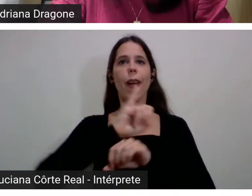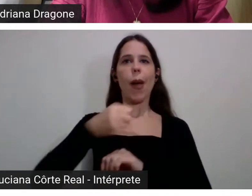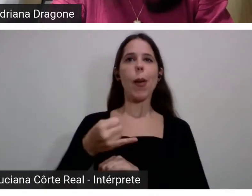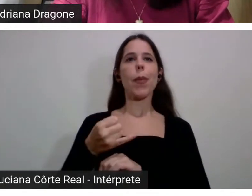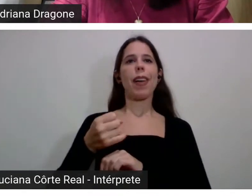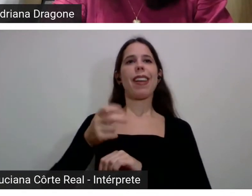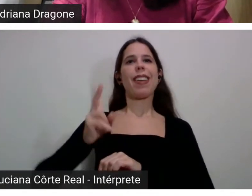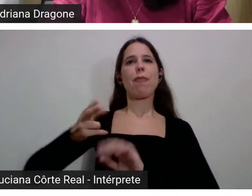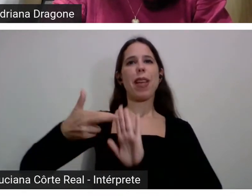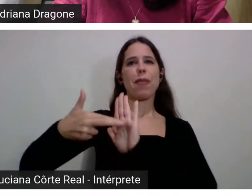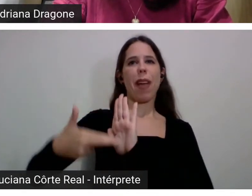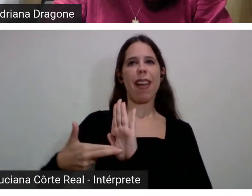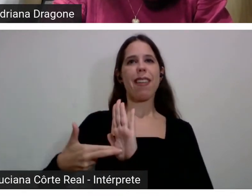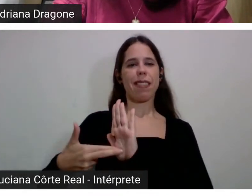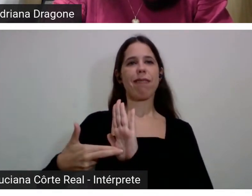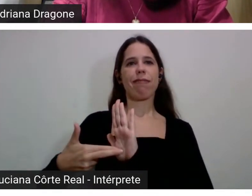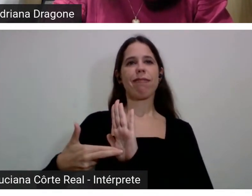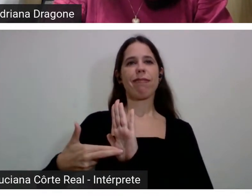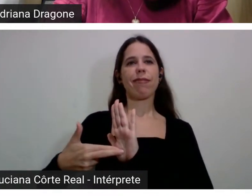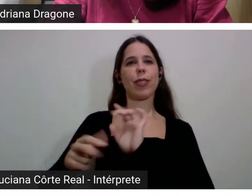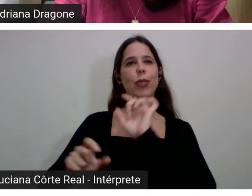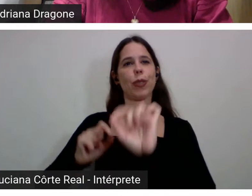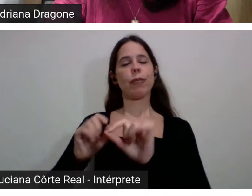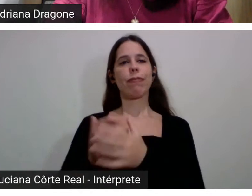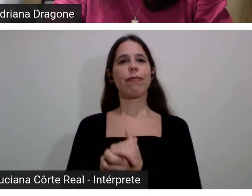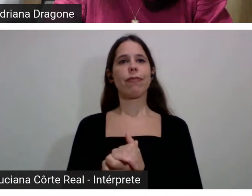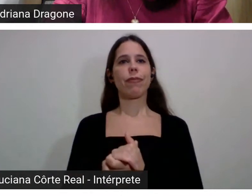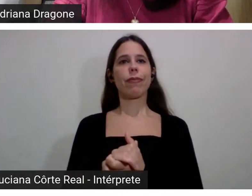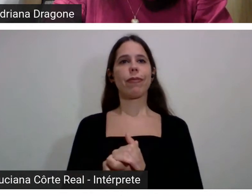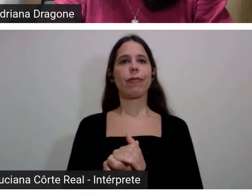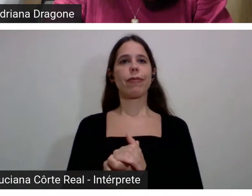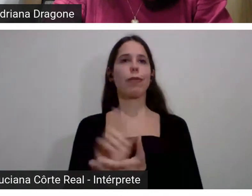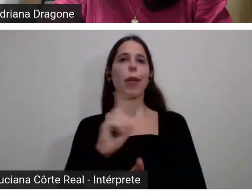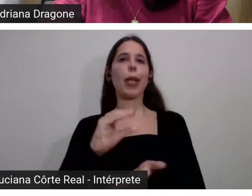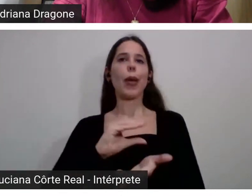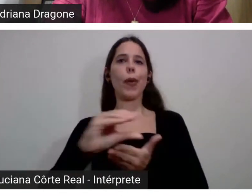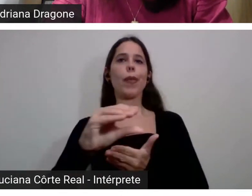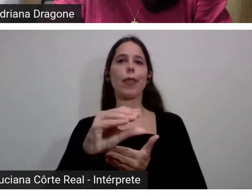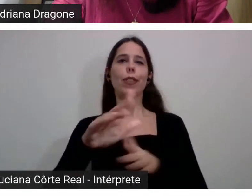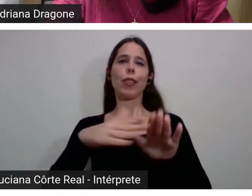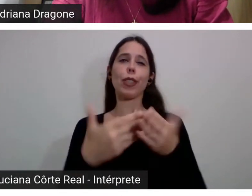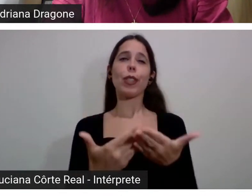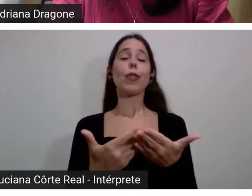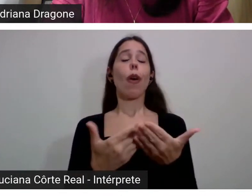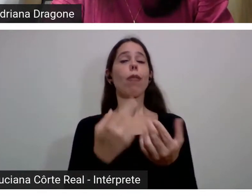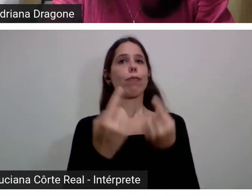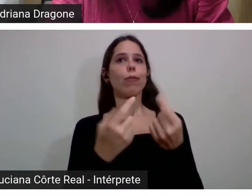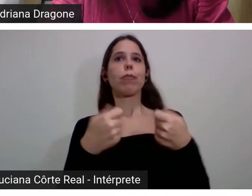investir tanto nessas escolas que precisam mais, né?